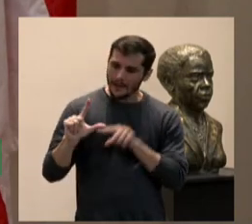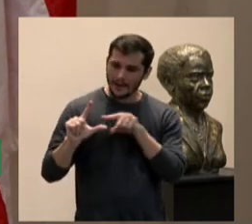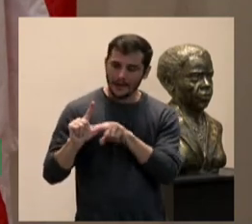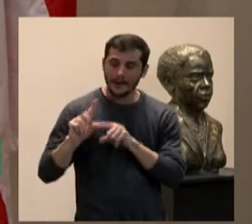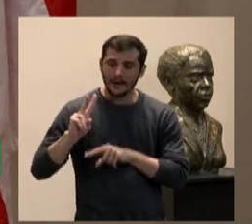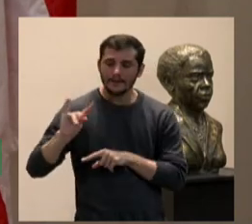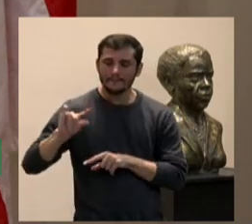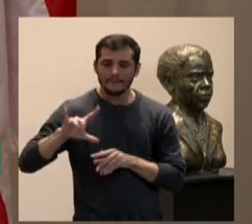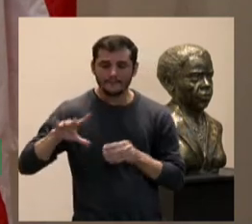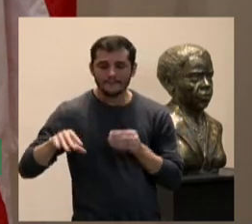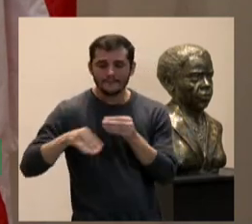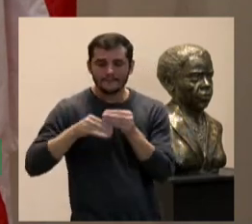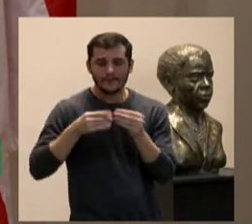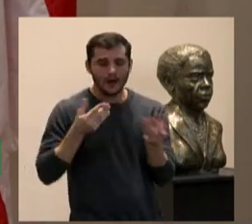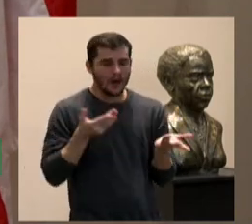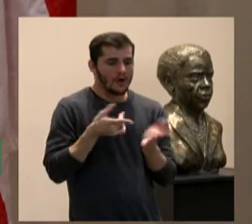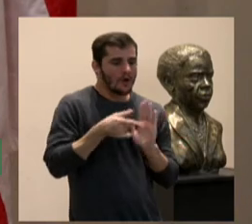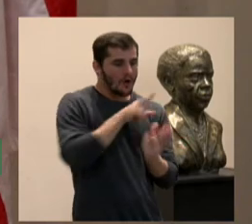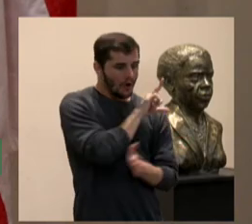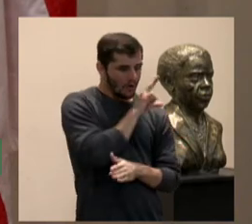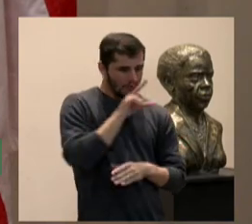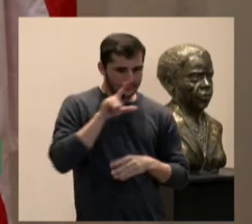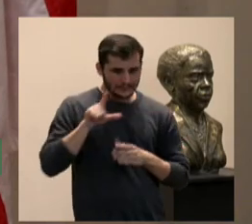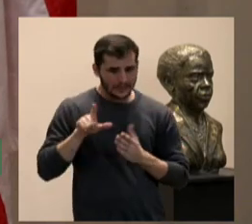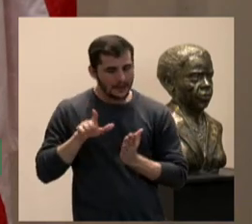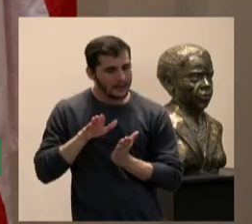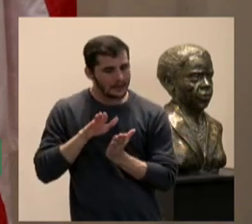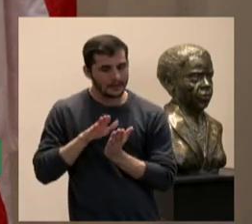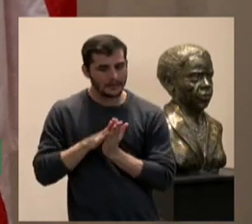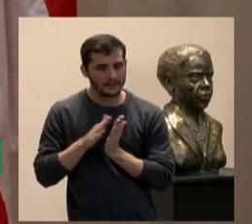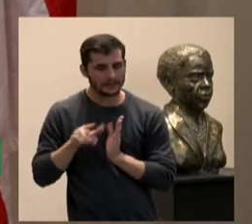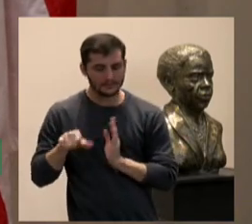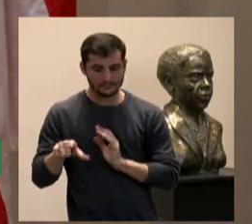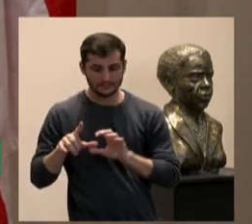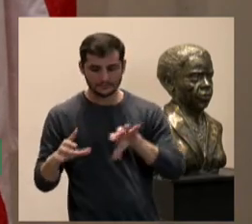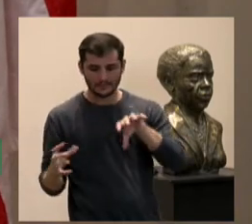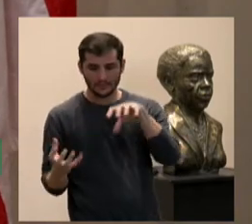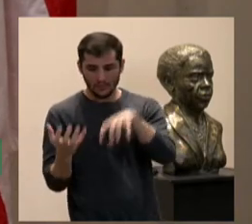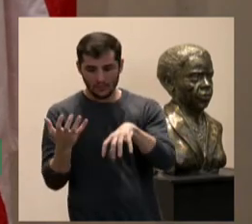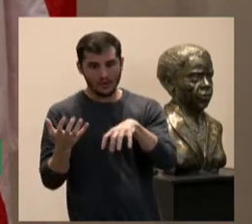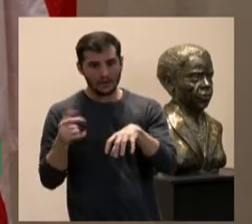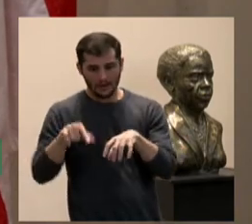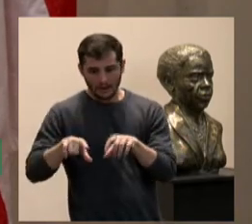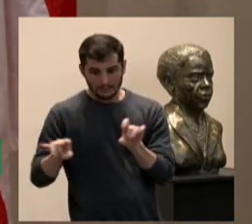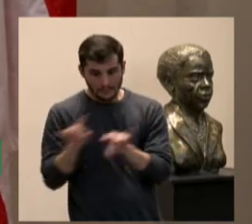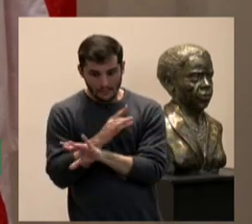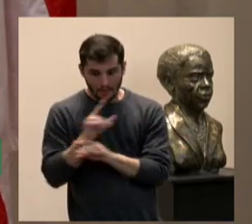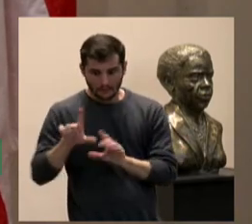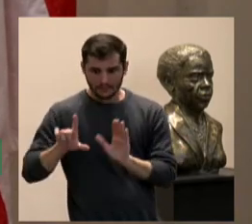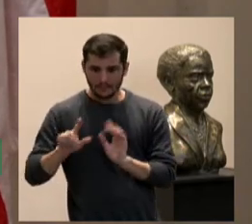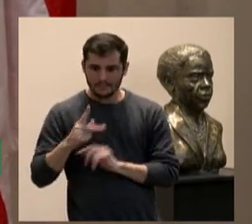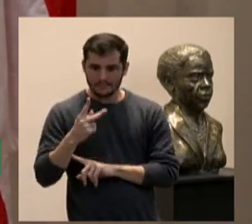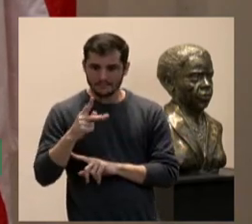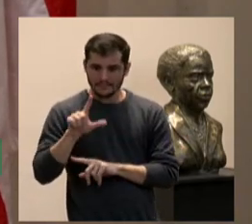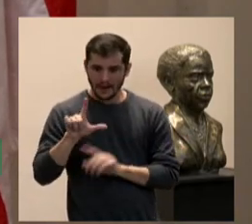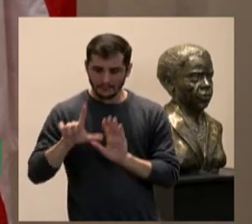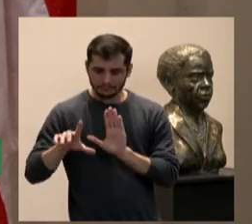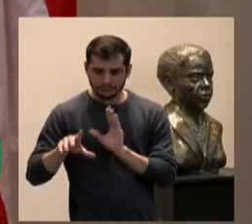culminou a sua entrega ontem, né, ao Congresso Nacional, e que, obviamente, a gente vai